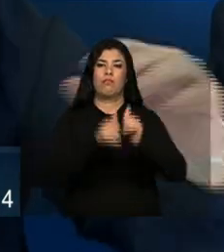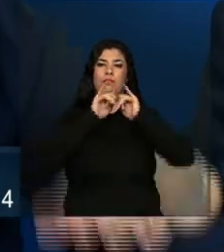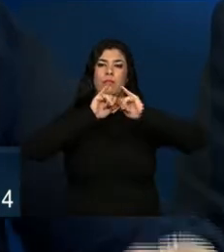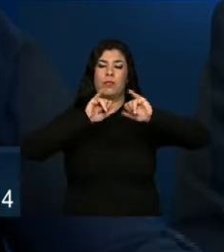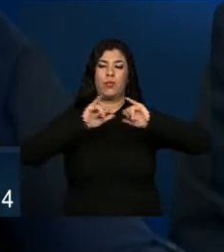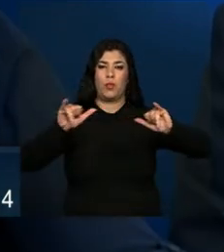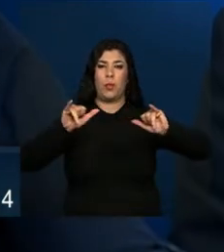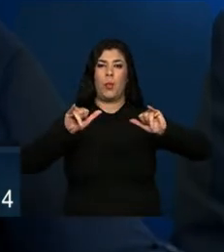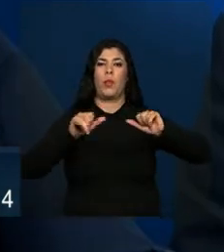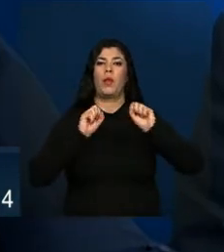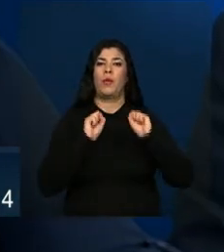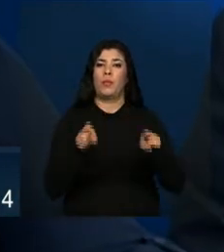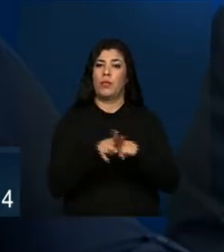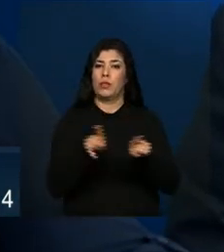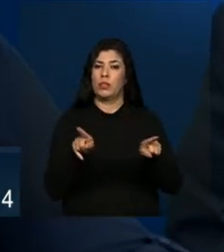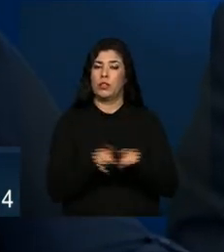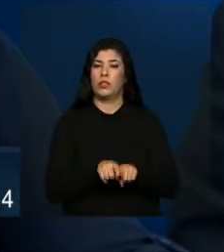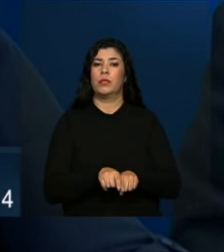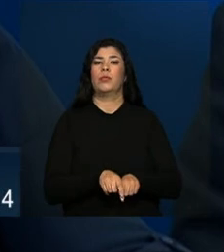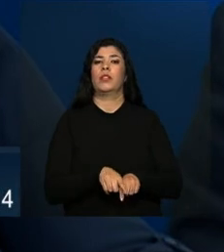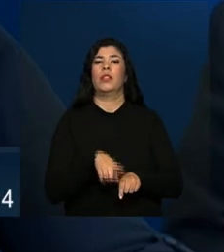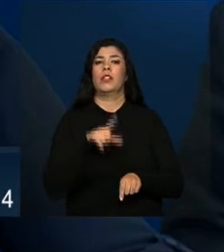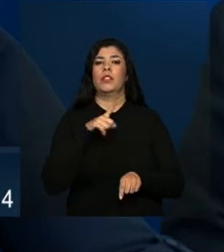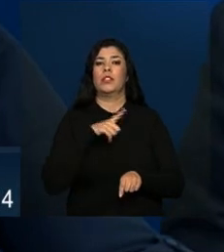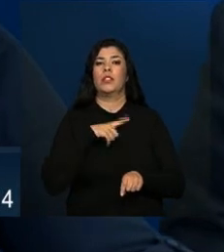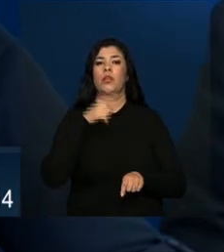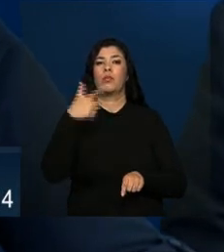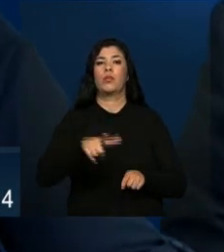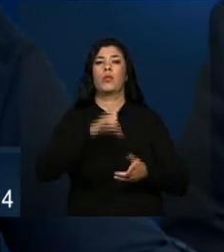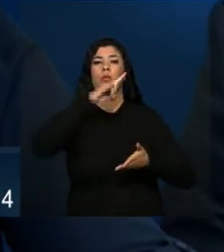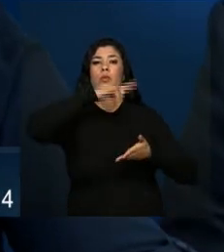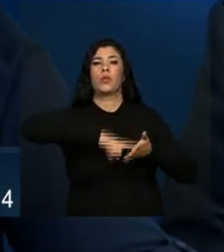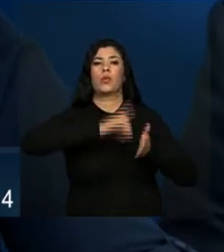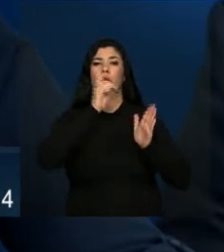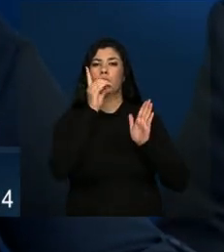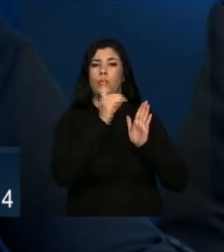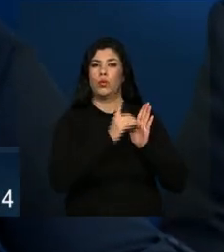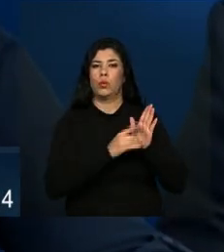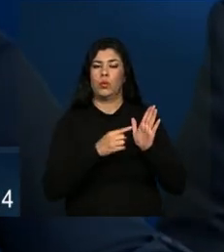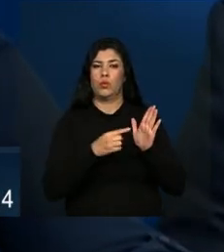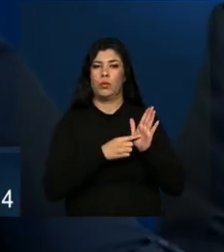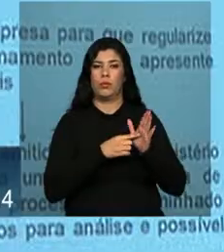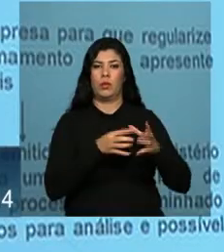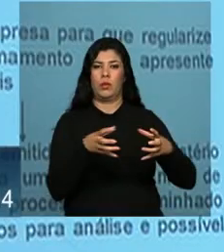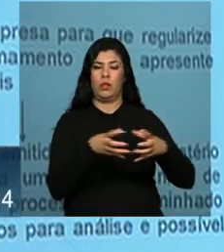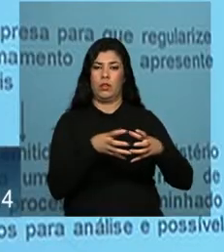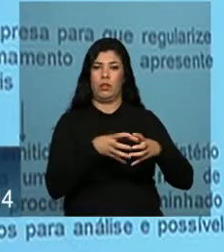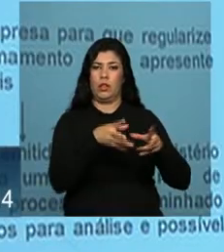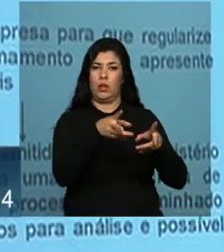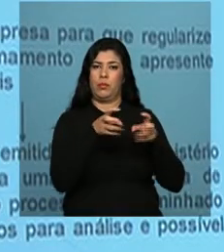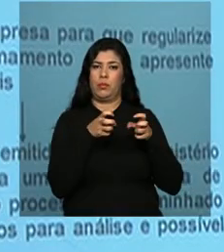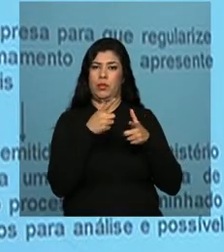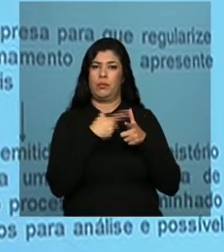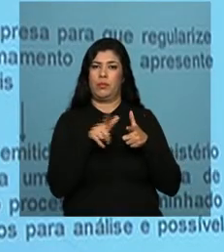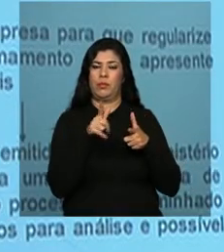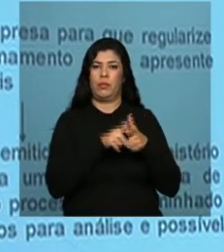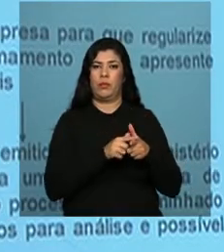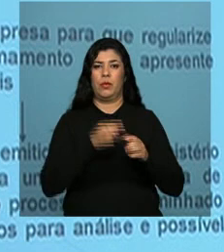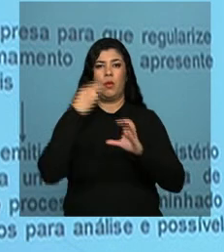pode gerar uma notificação onde a equipe encaminha para a